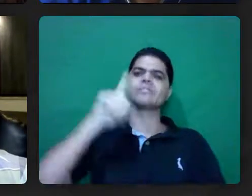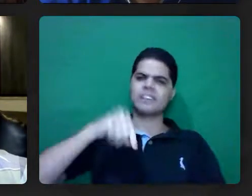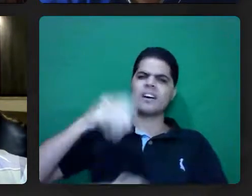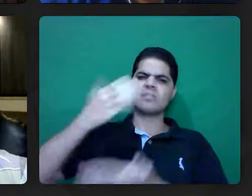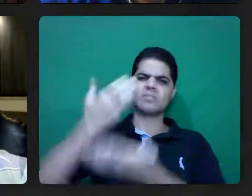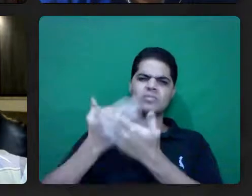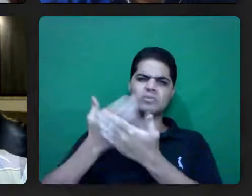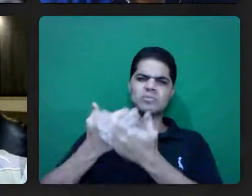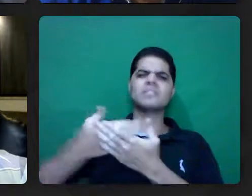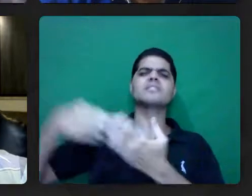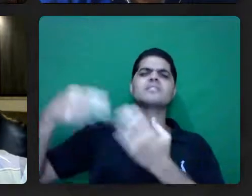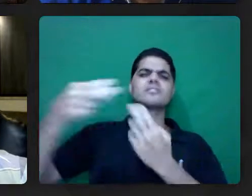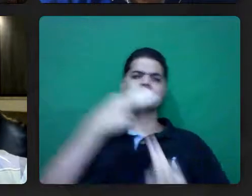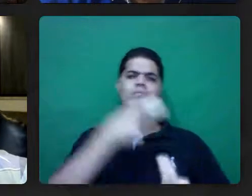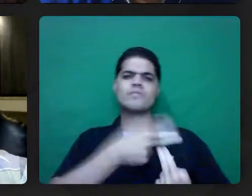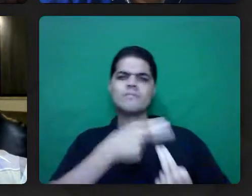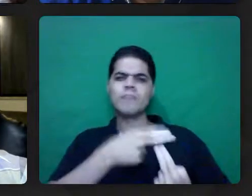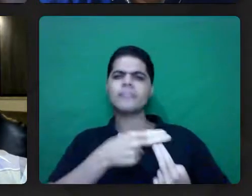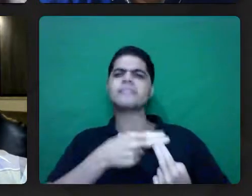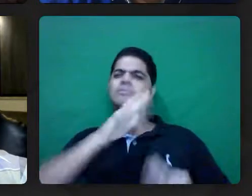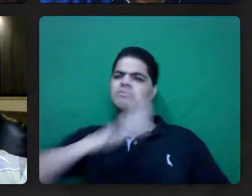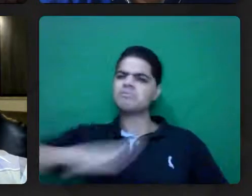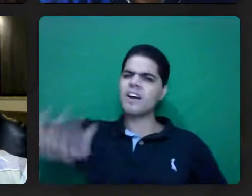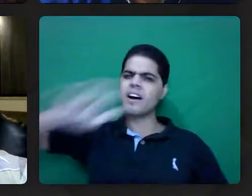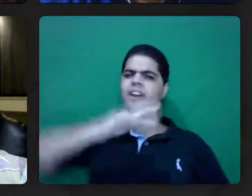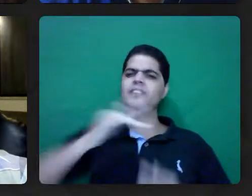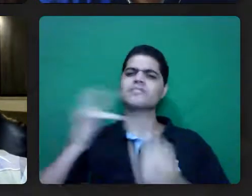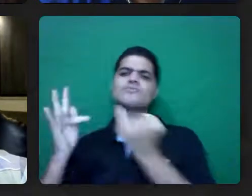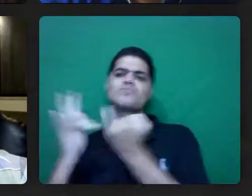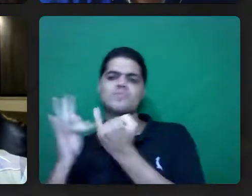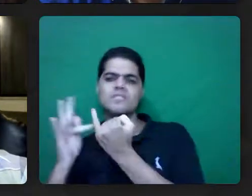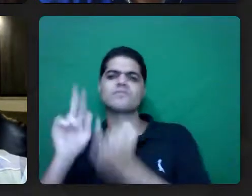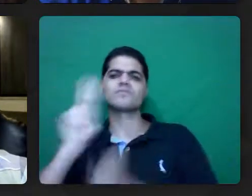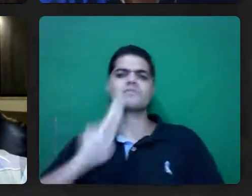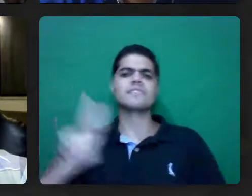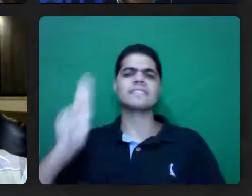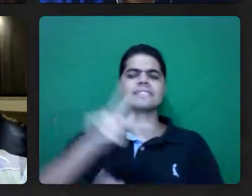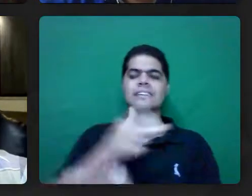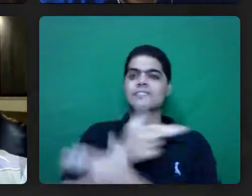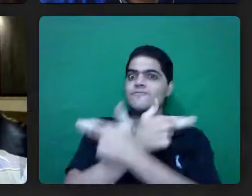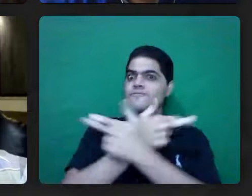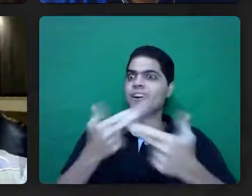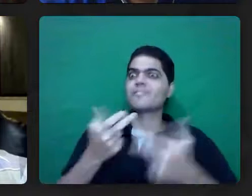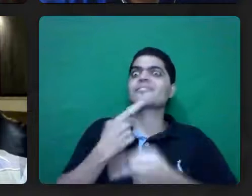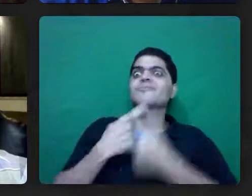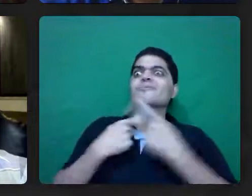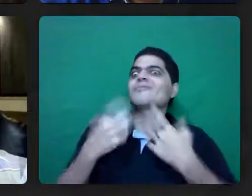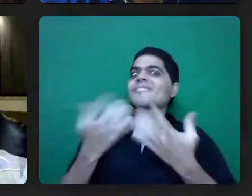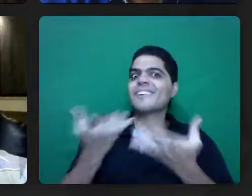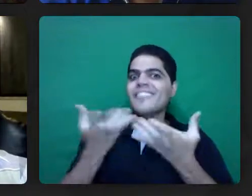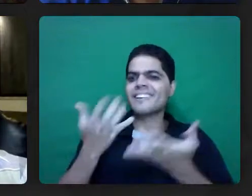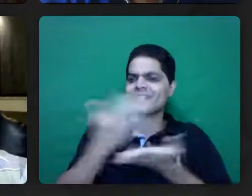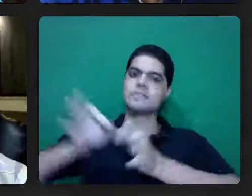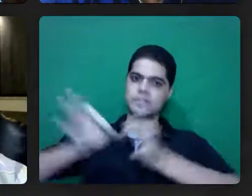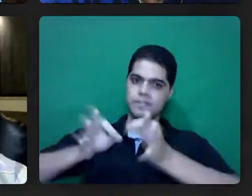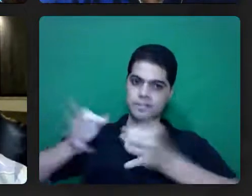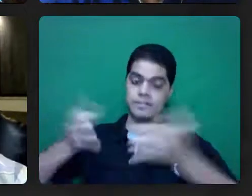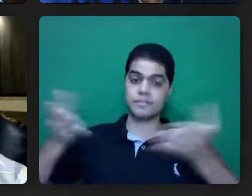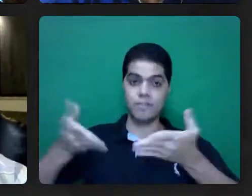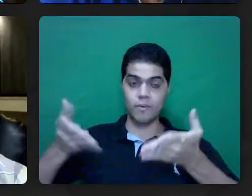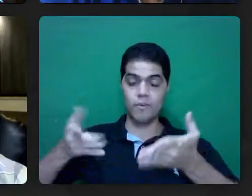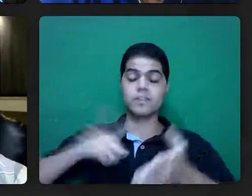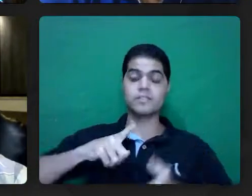do IFBA, das universidades, tá todo mundo querendo, né, que comece logo essa maratona. Então,